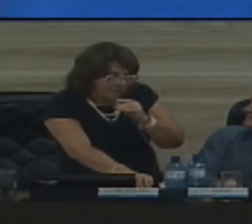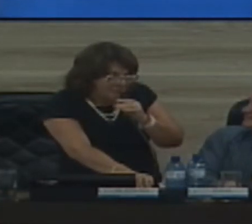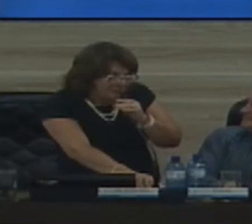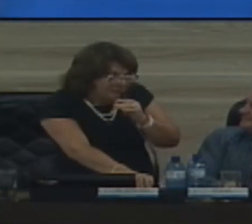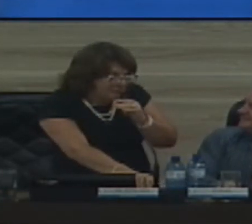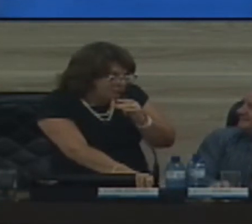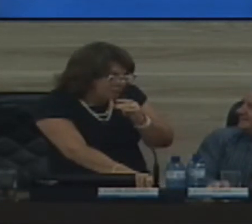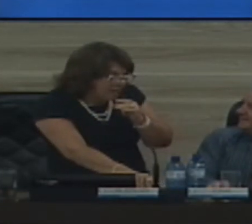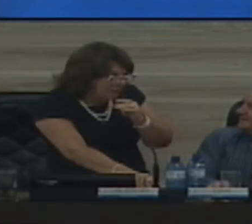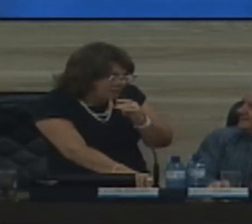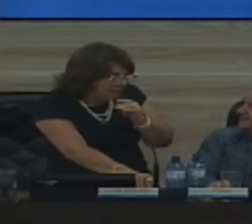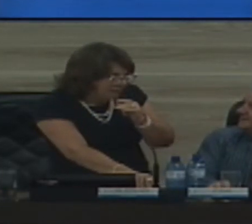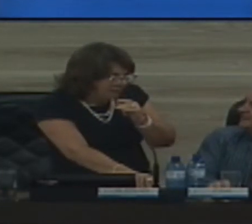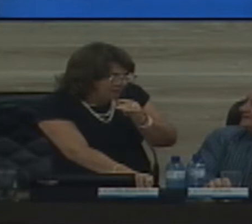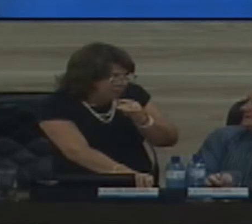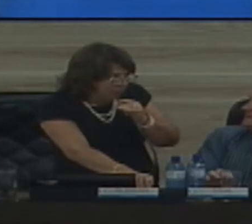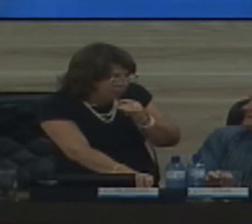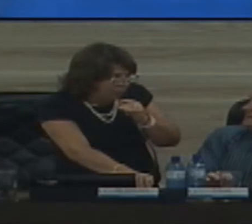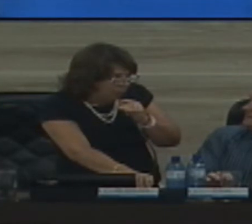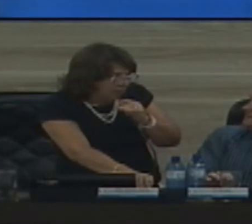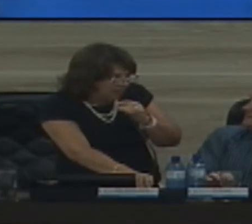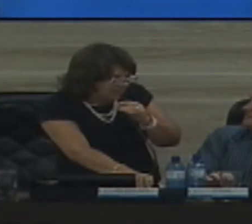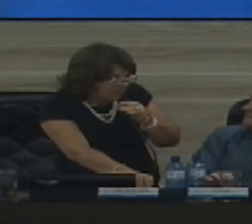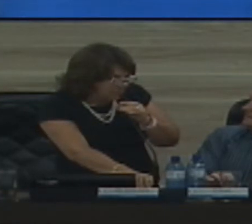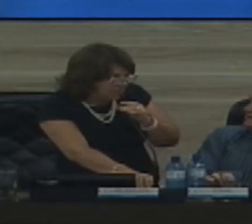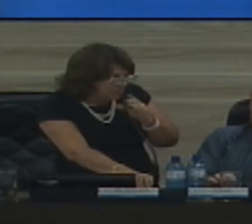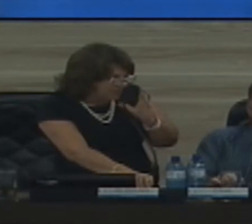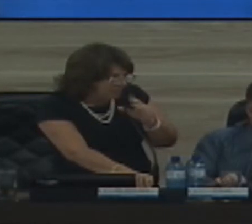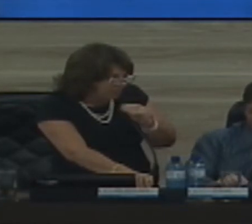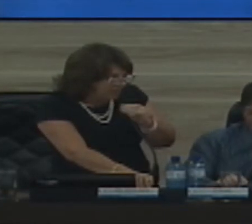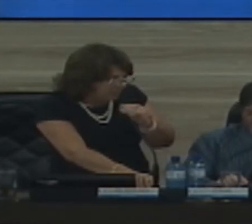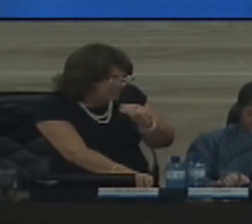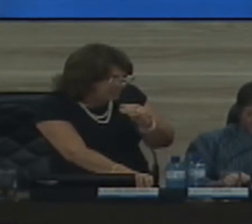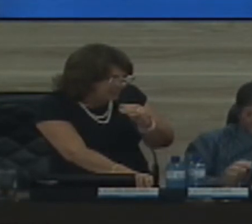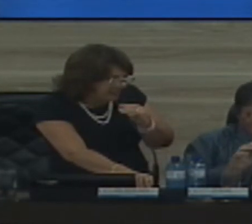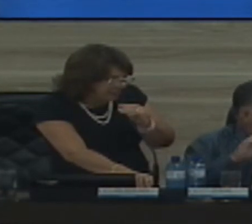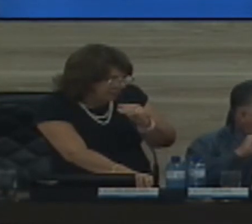Desculpa. Para ler só a ementa e o autor das moções para